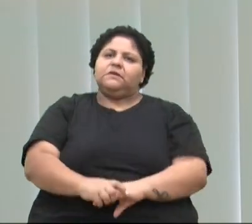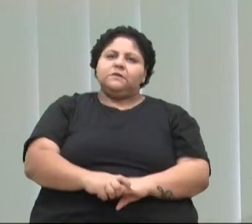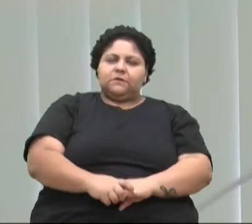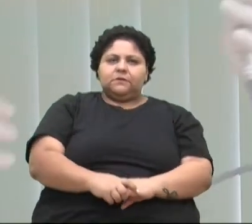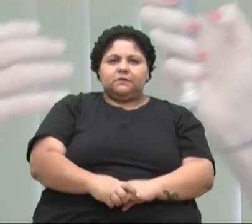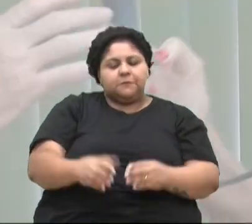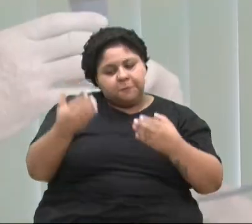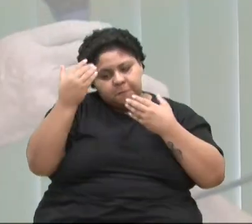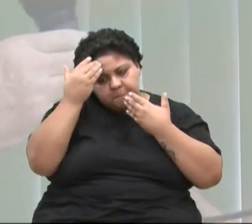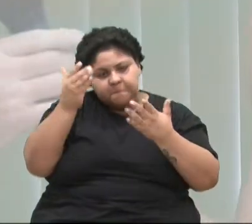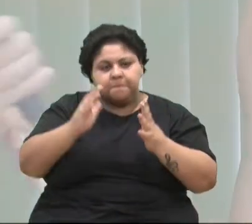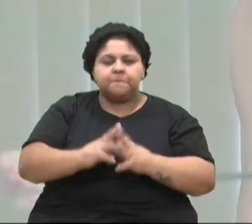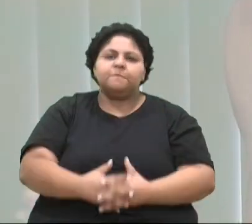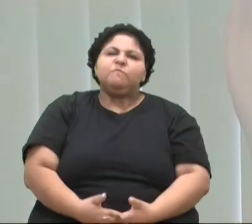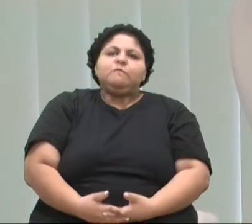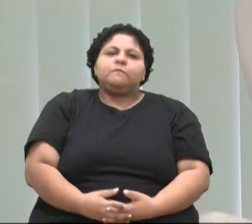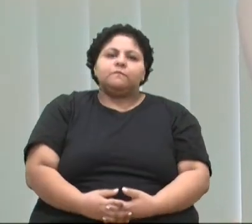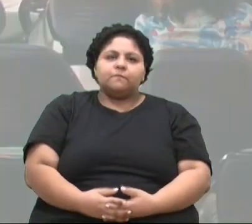Obrigada.